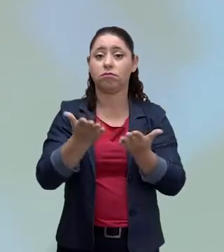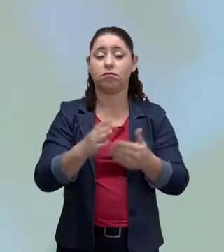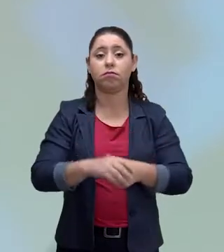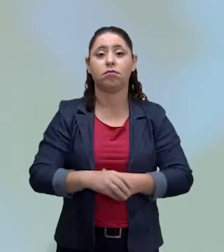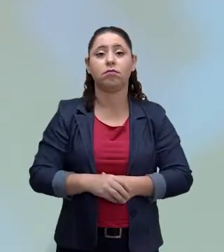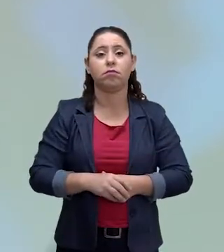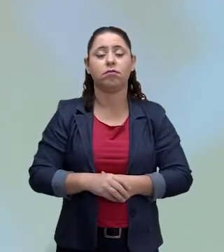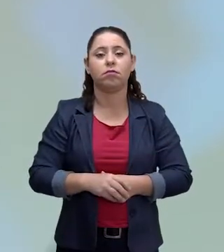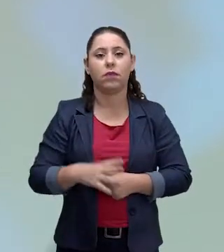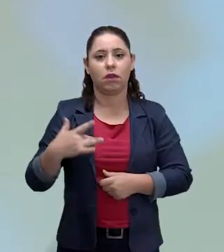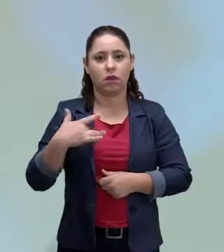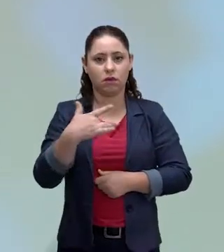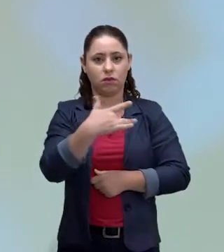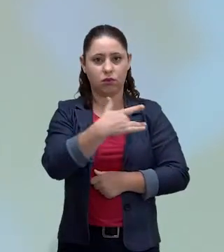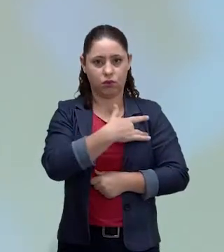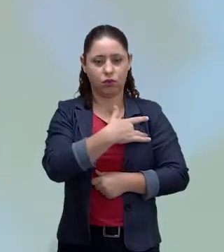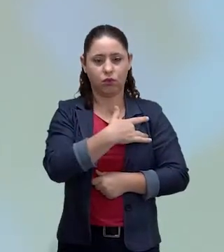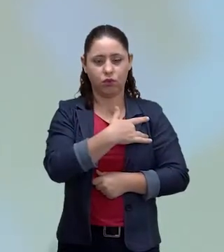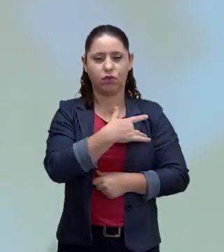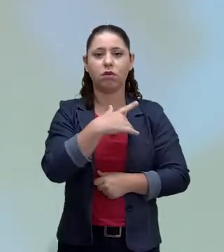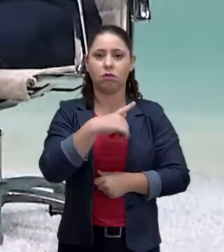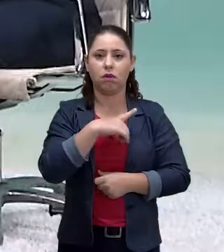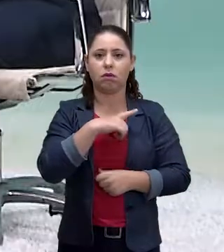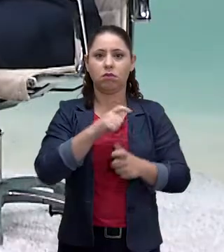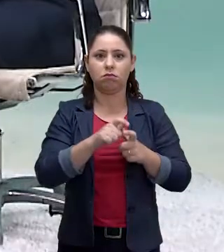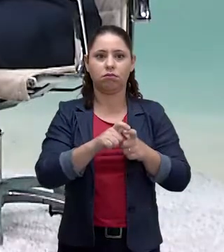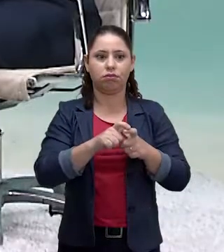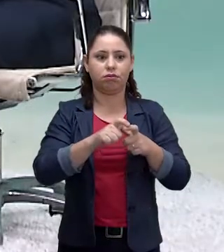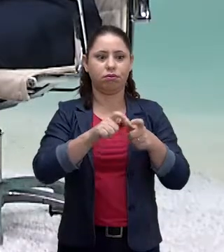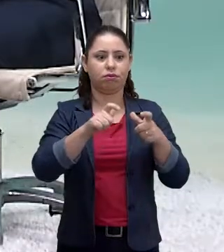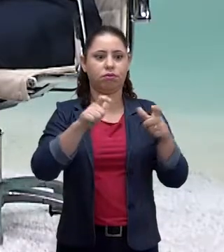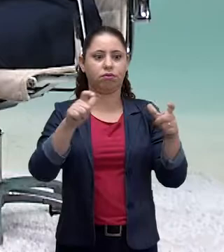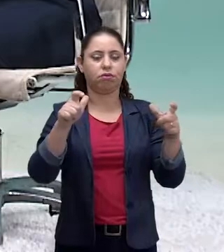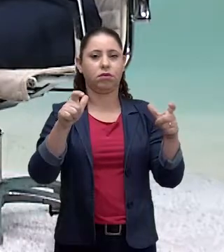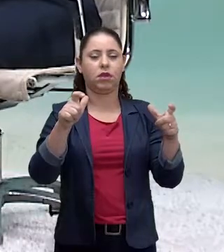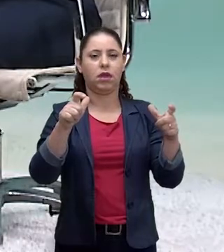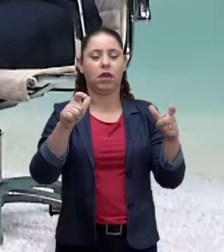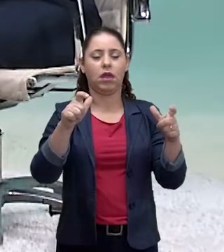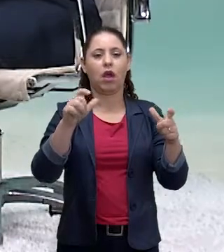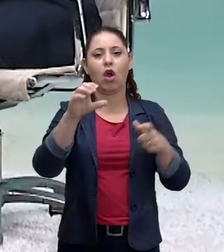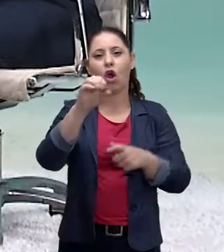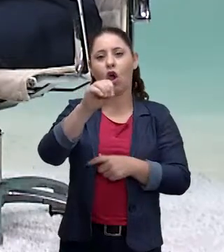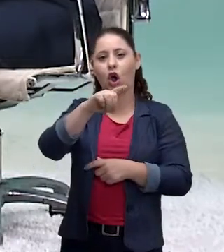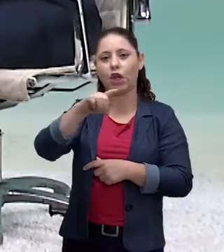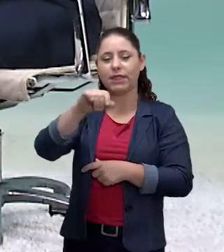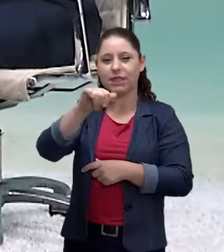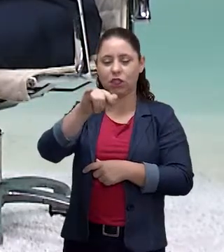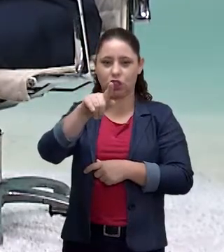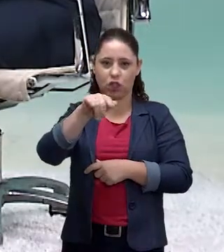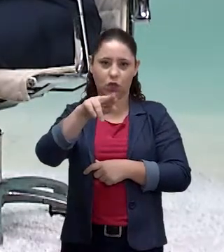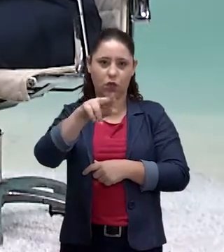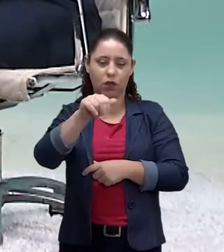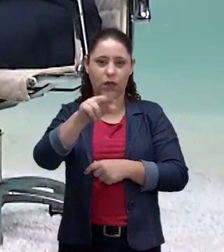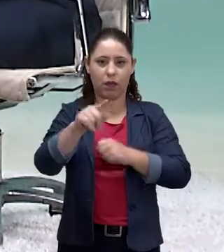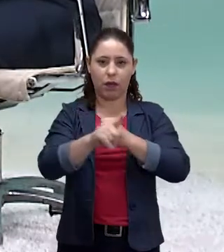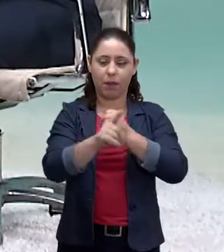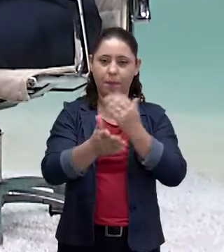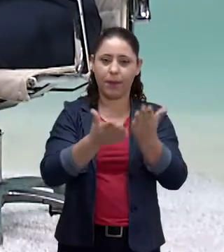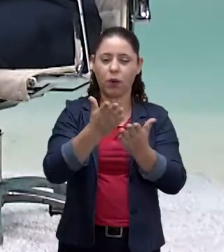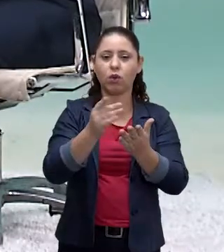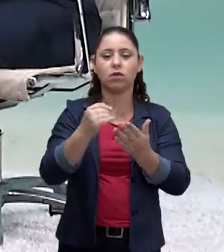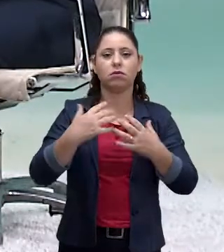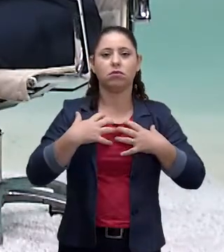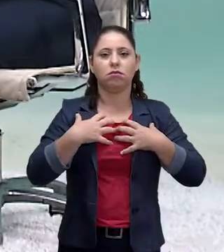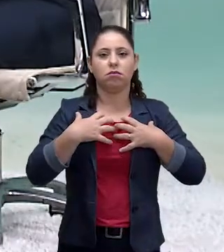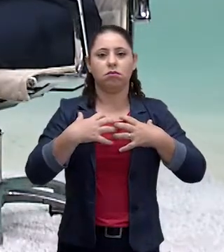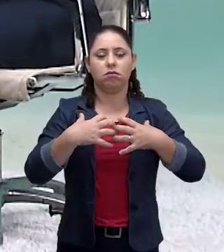né? E na saúde, houve um grande destaque para a oxigenoterapia. Também já comentamos, mas vamos voltar com esse